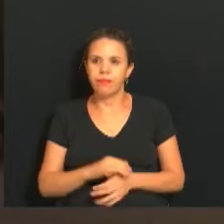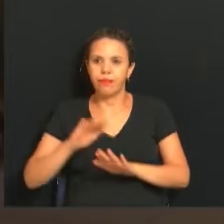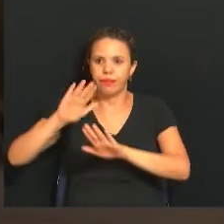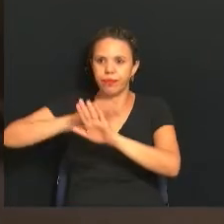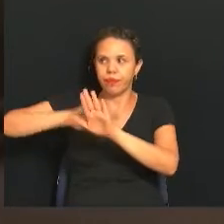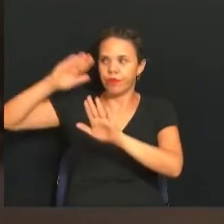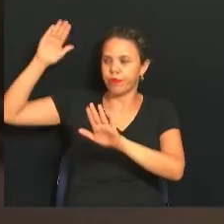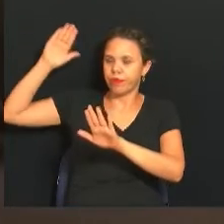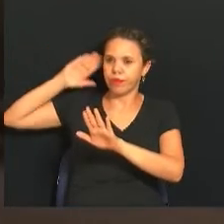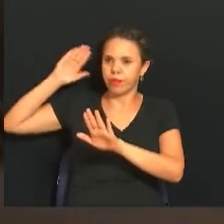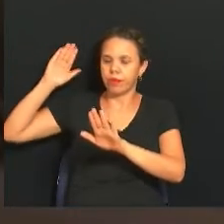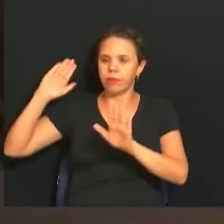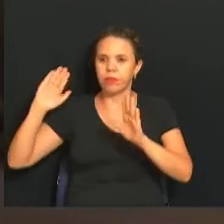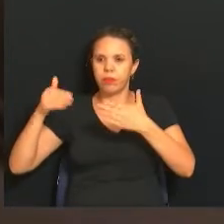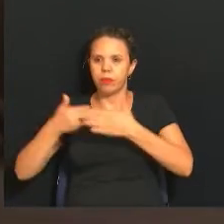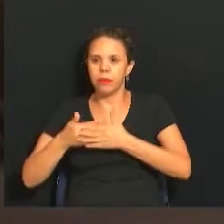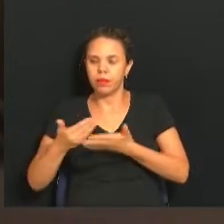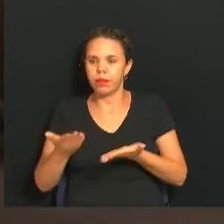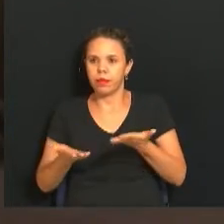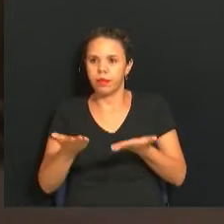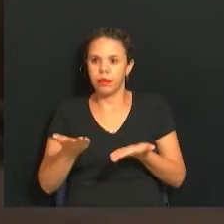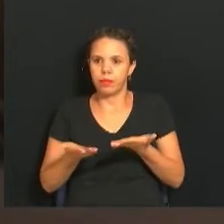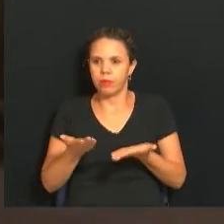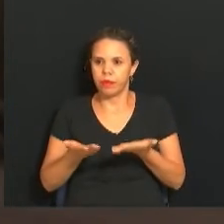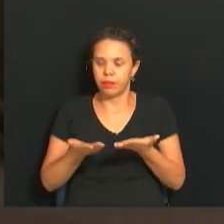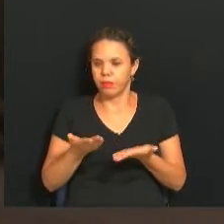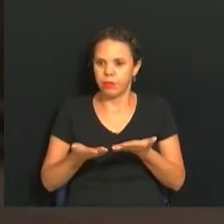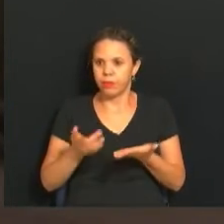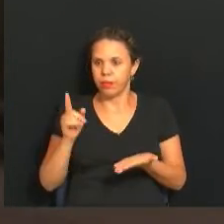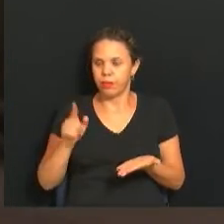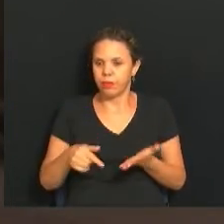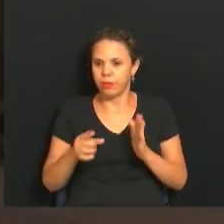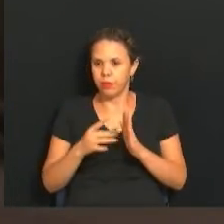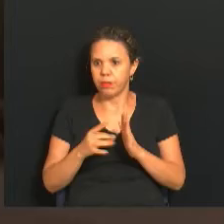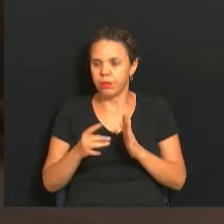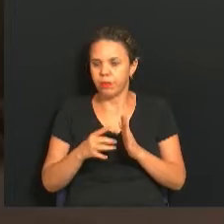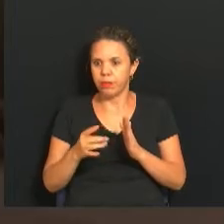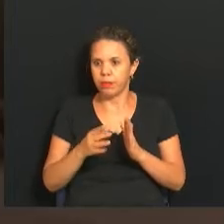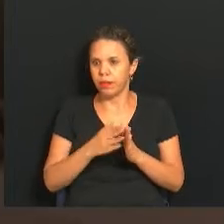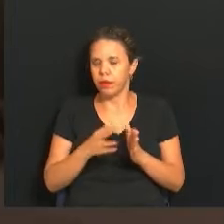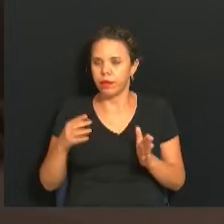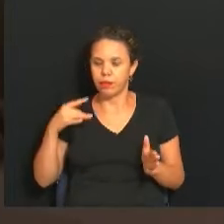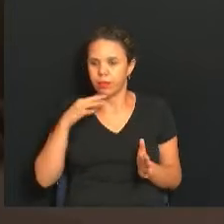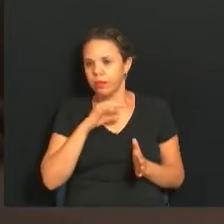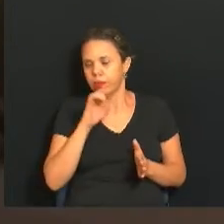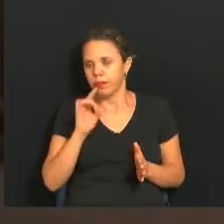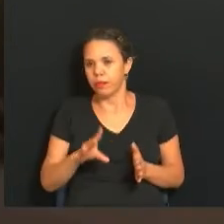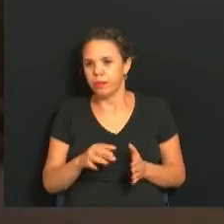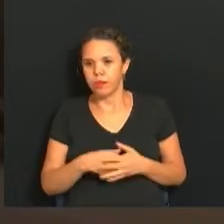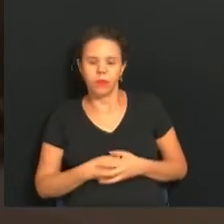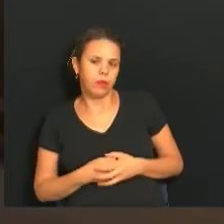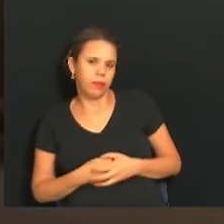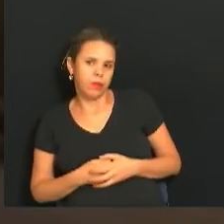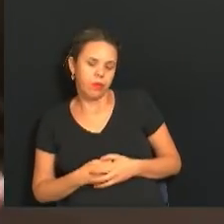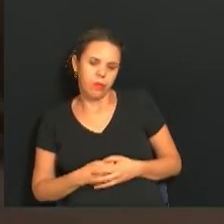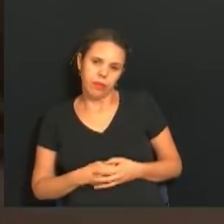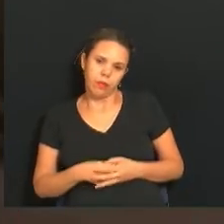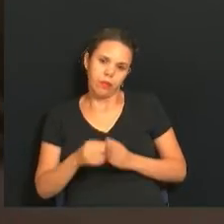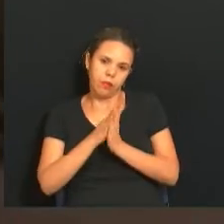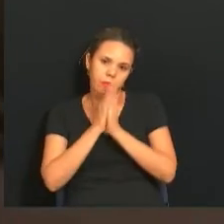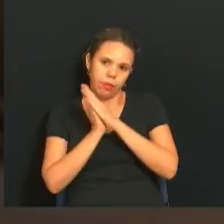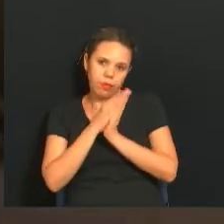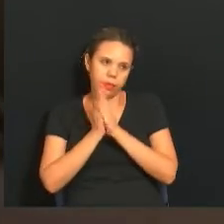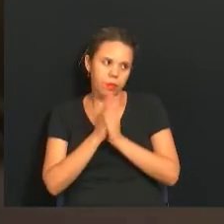vitrine fechada, uma balança, que era uma vitrine primavera-verão, e só com essa balança e o manequim elas já